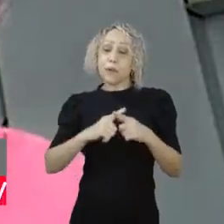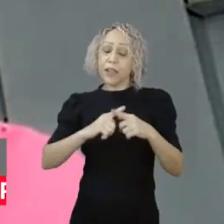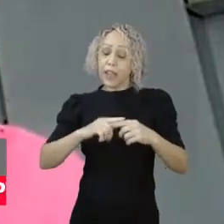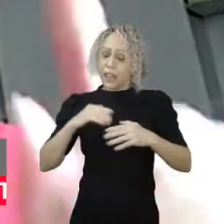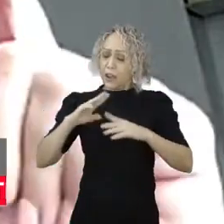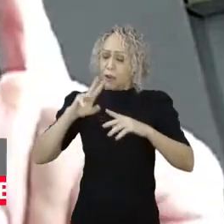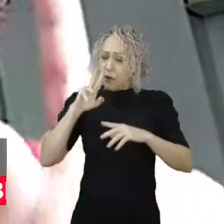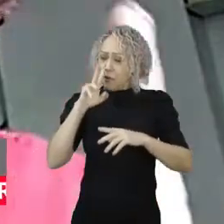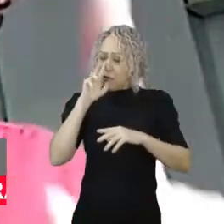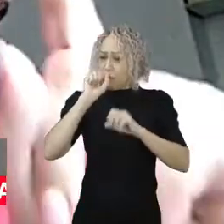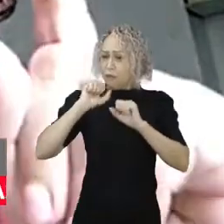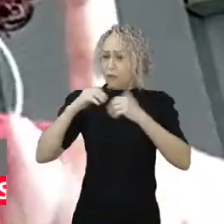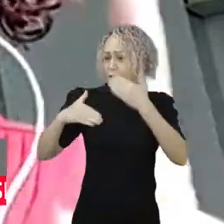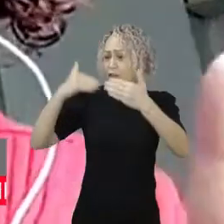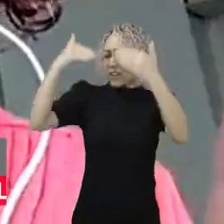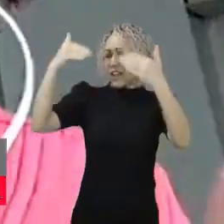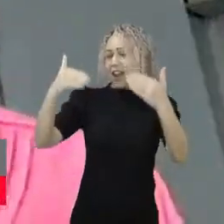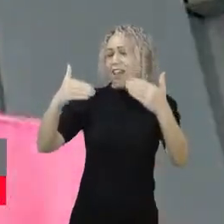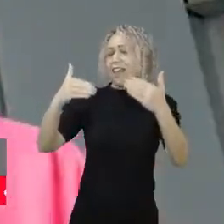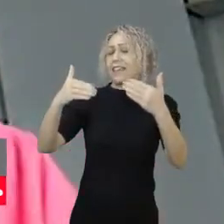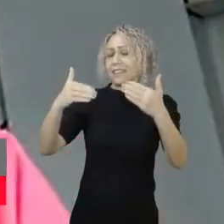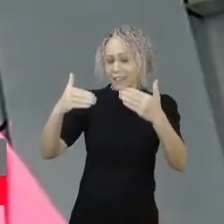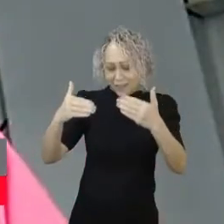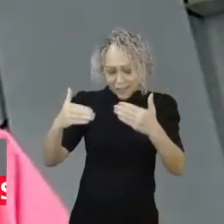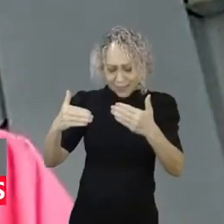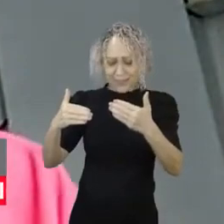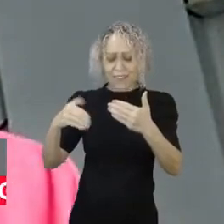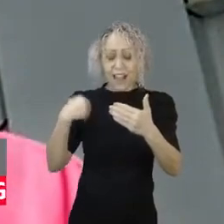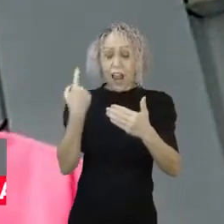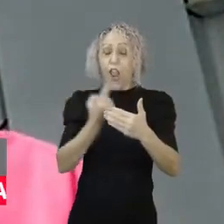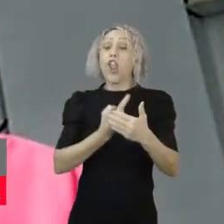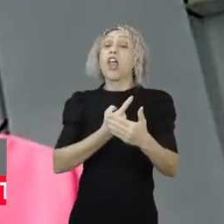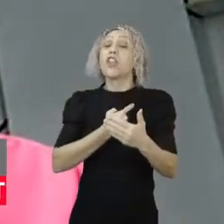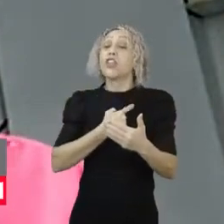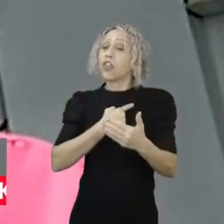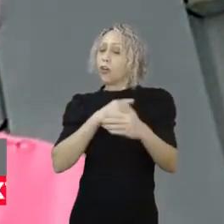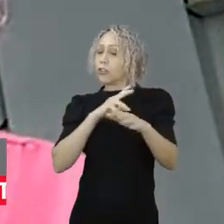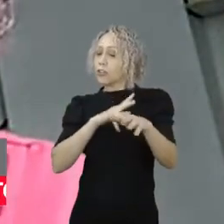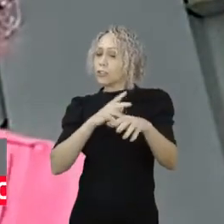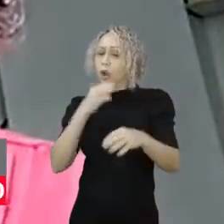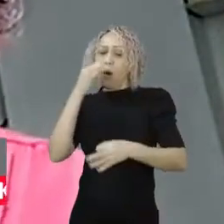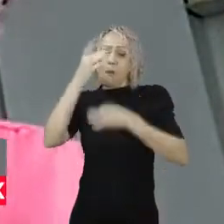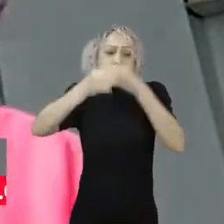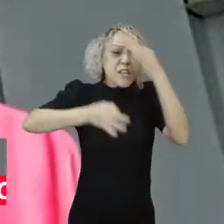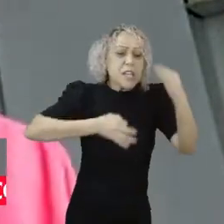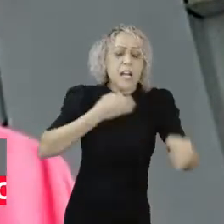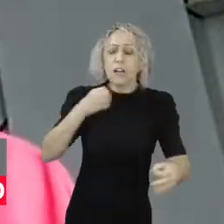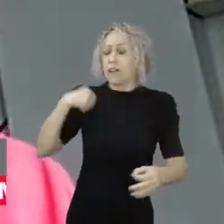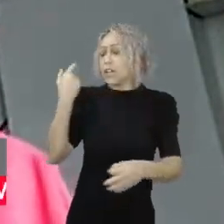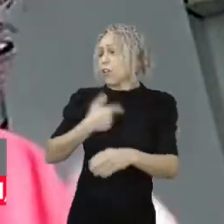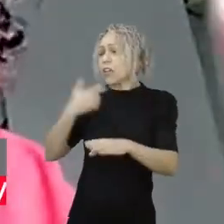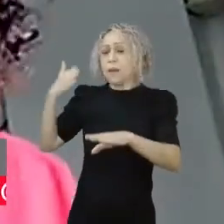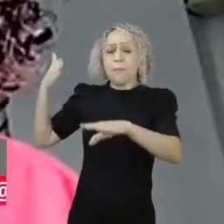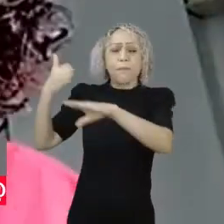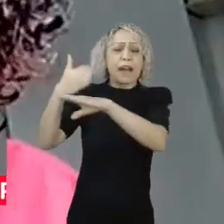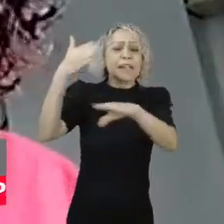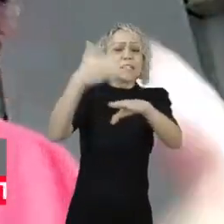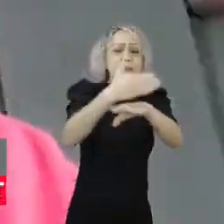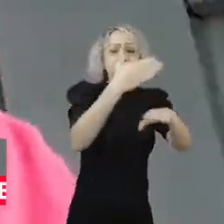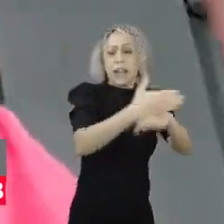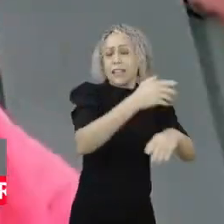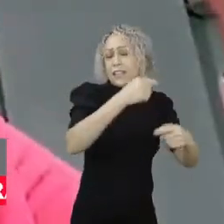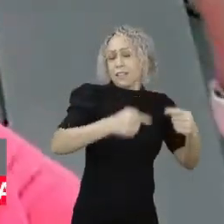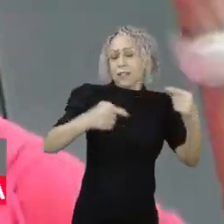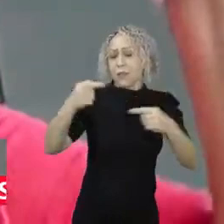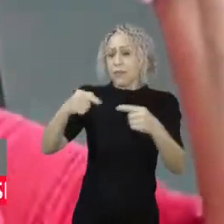a eleição de pelo menos um vereador do PT em cada município. Onde temos municípios